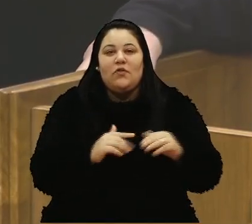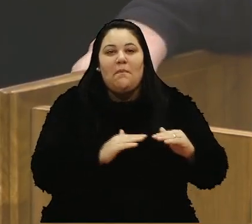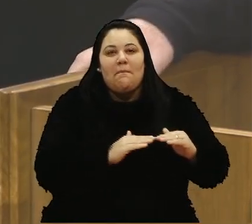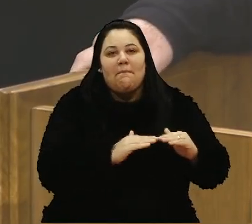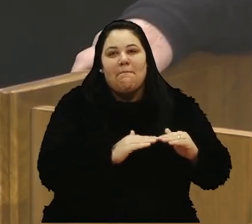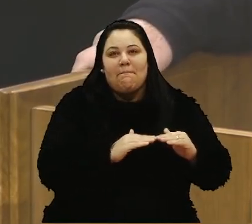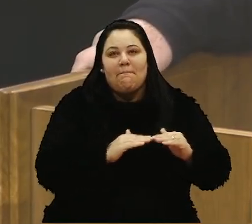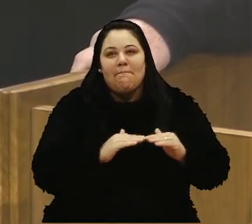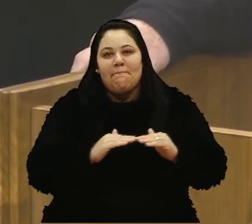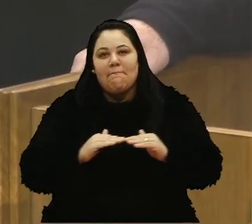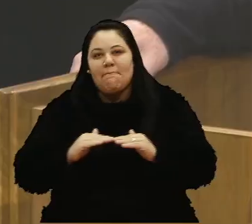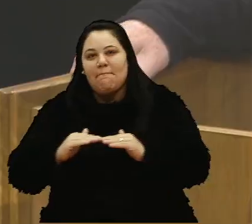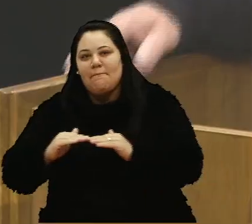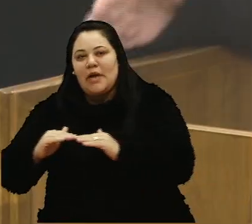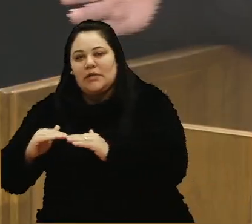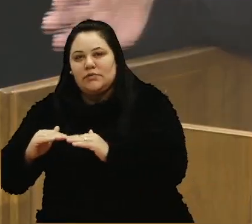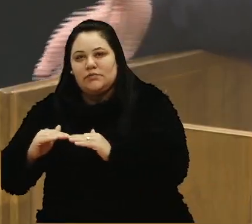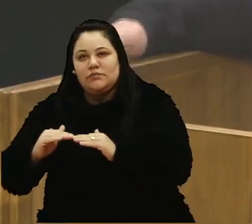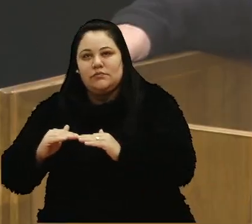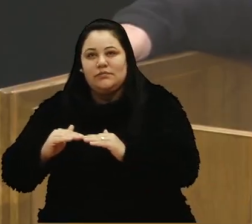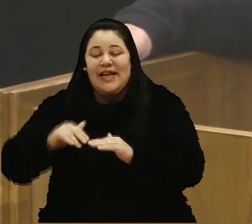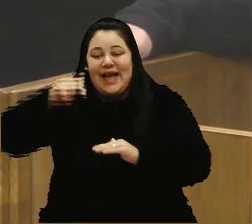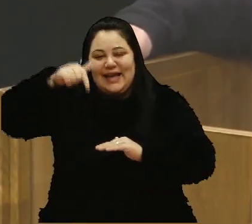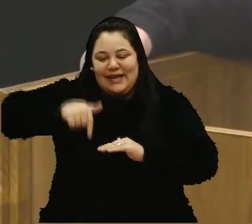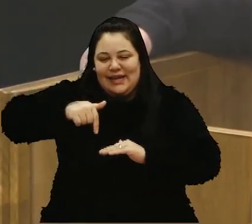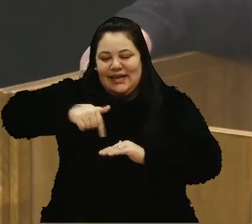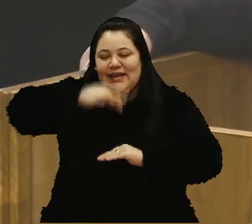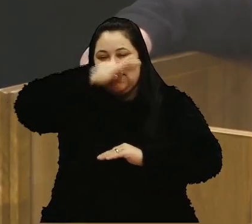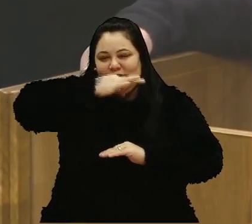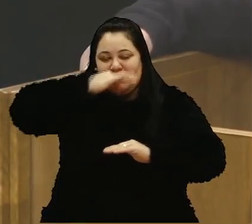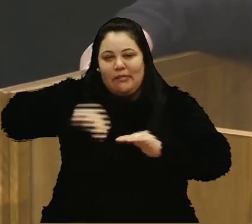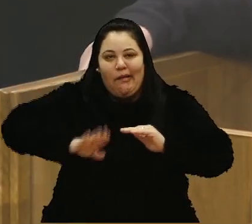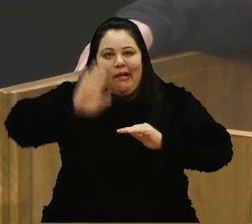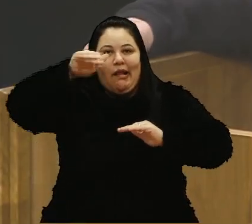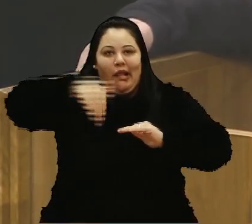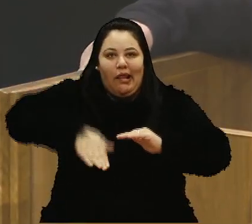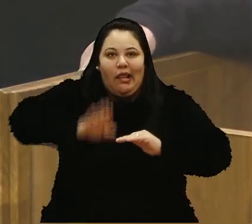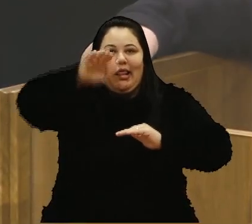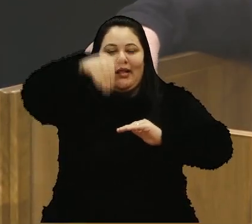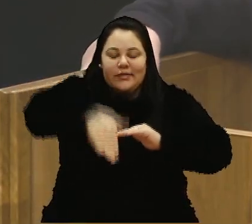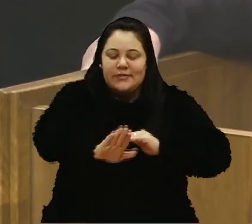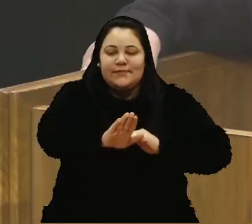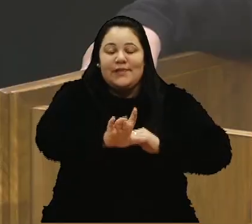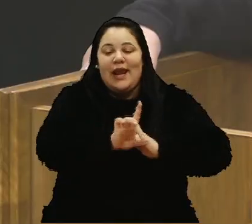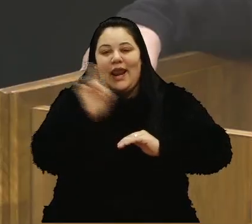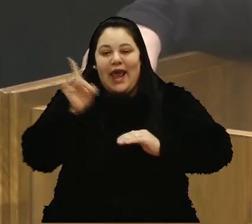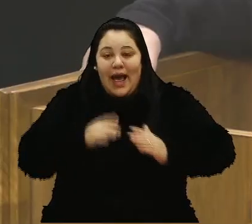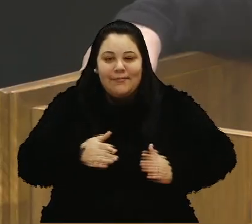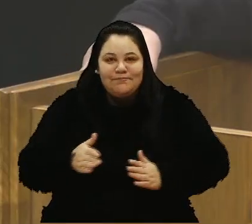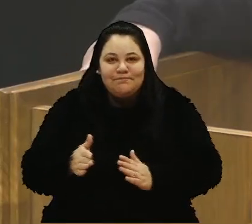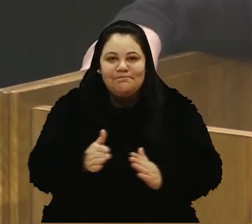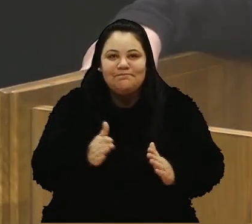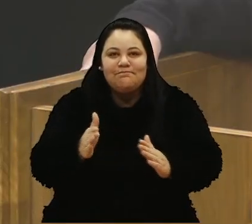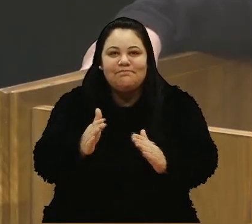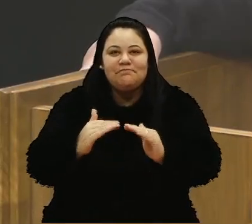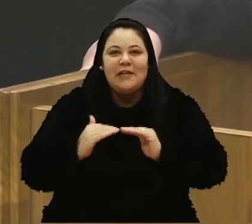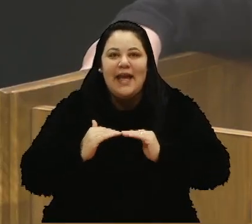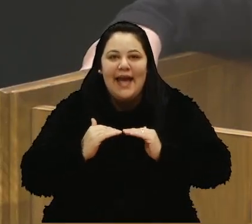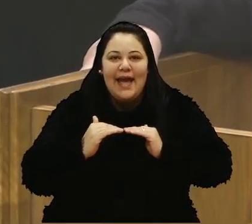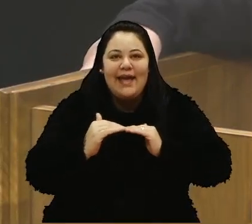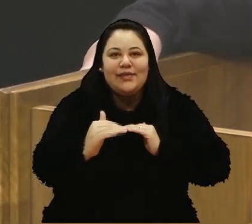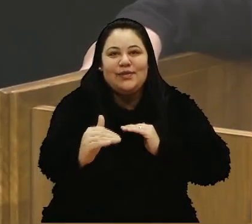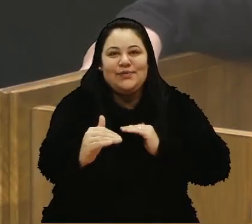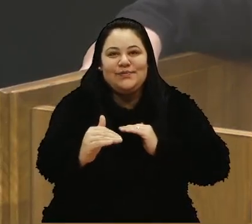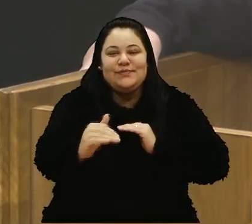né? É uma cidade plana. A nossa realidade aqui é uma realidade de morros, né, que tem que ser trabalhado. Por isso